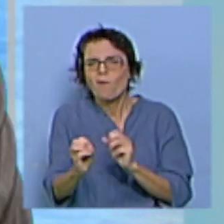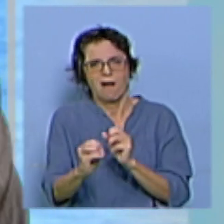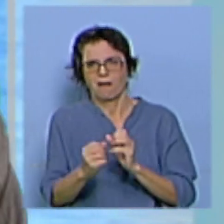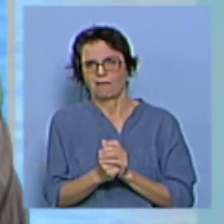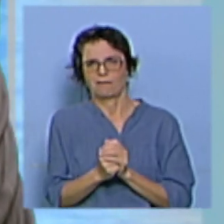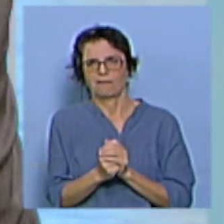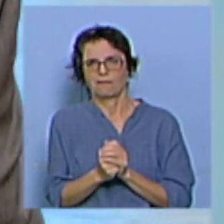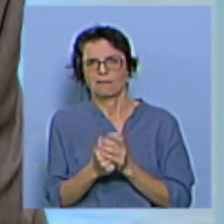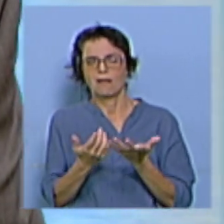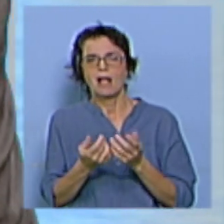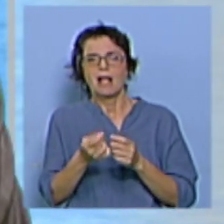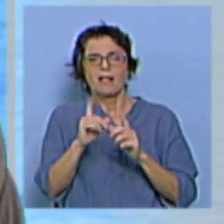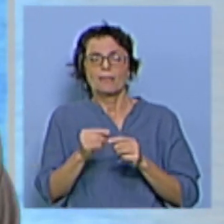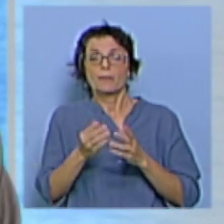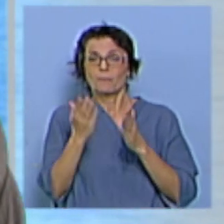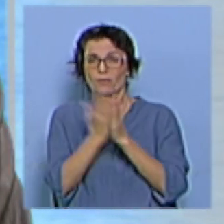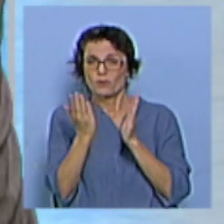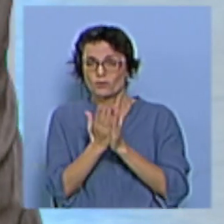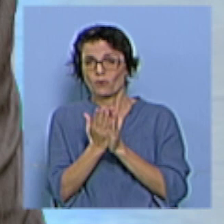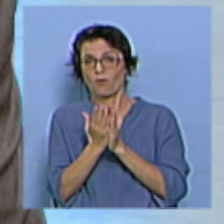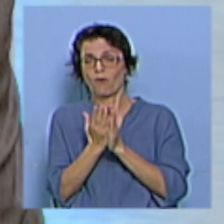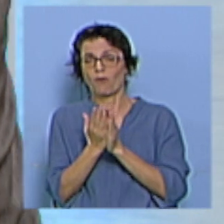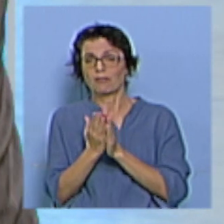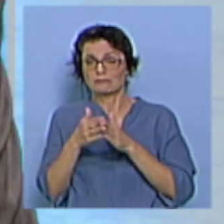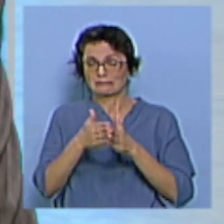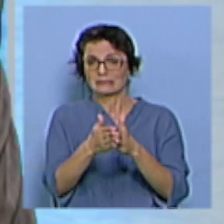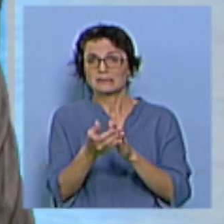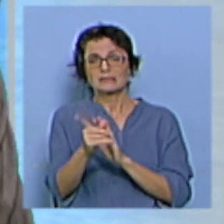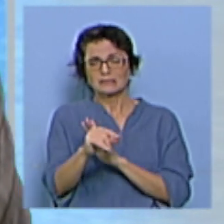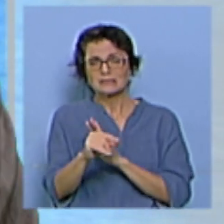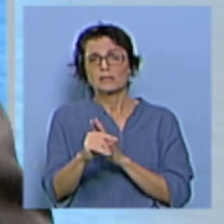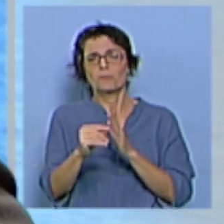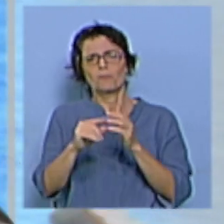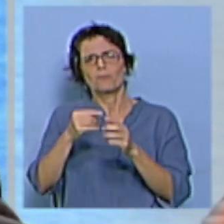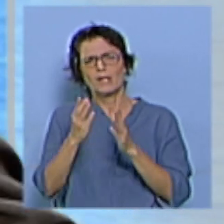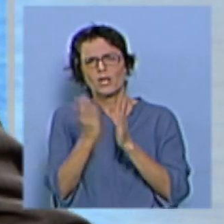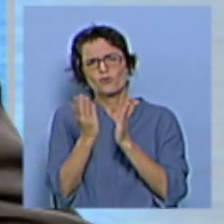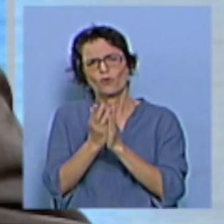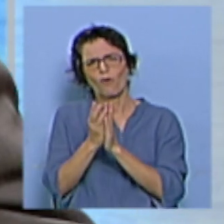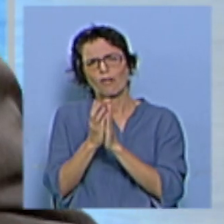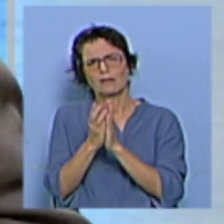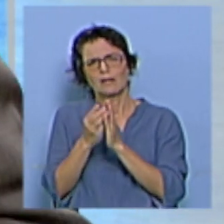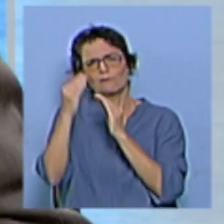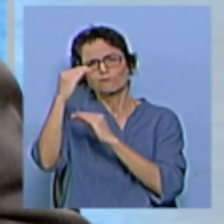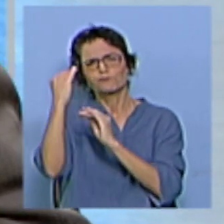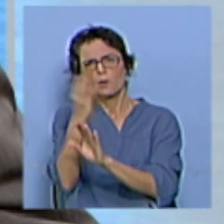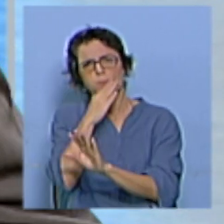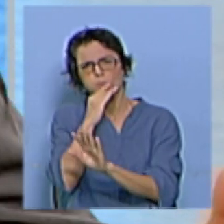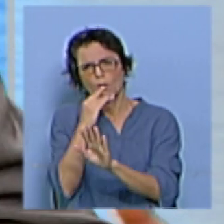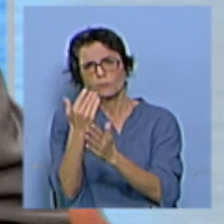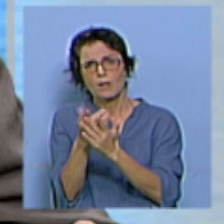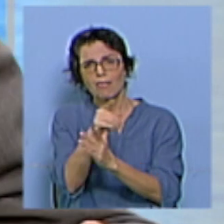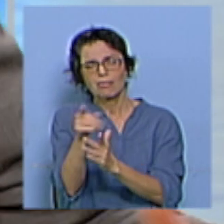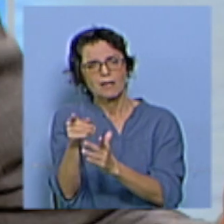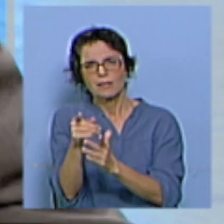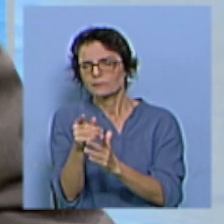Militar, como na Escola Naval, como nas outras escolas de formação para a polícia. Então, nós temos acordos de cooperação